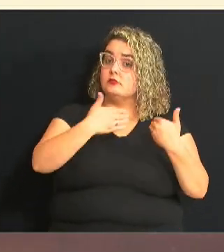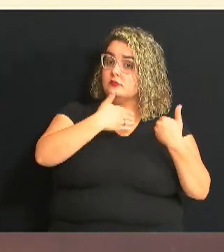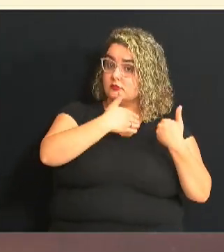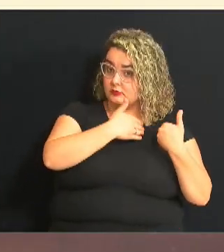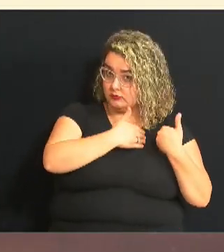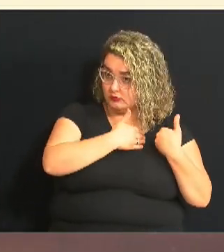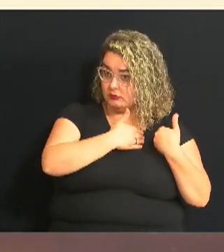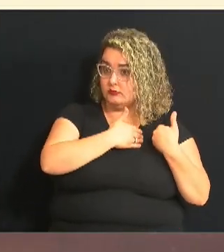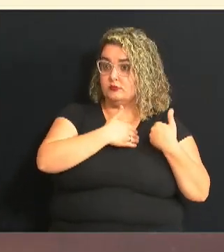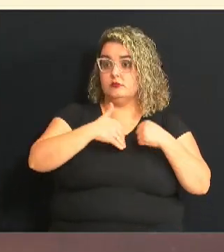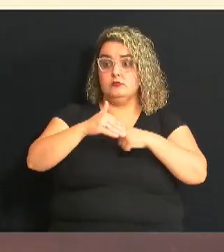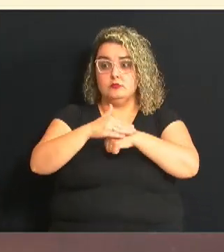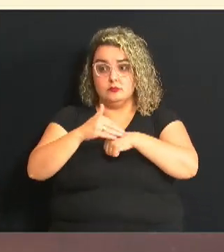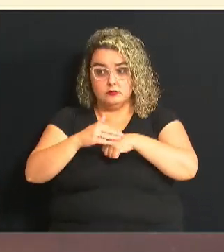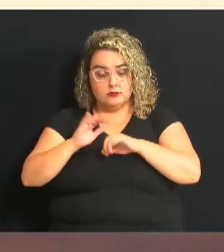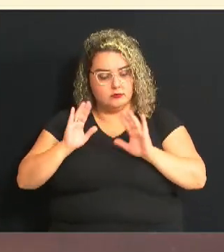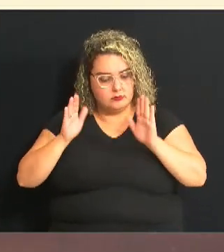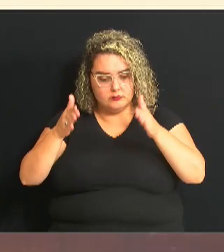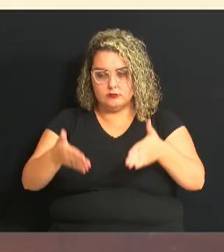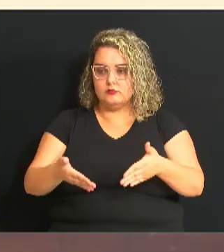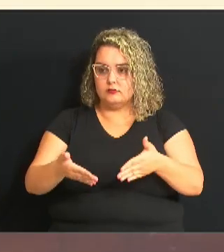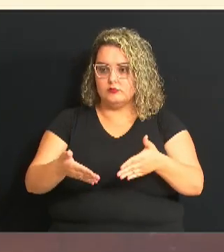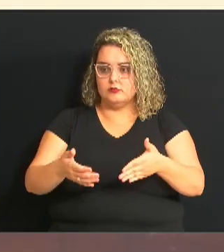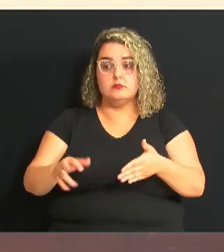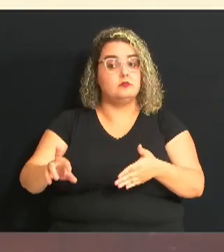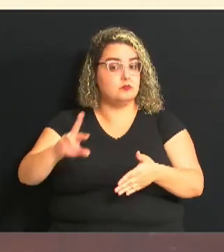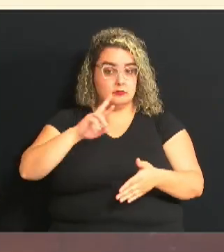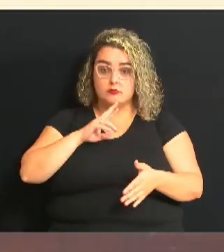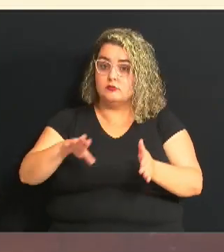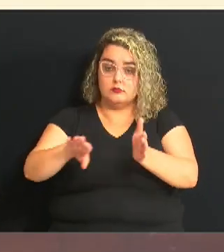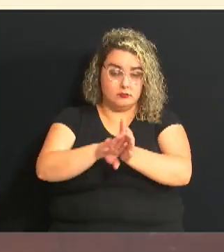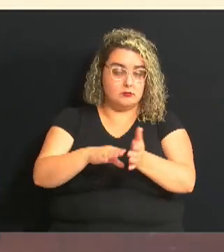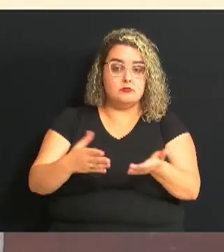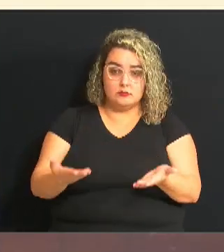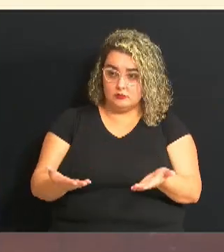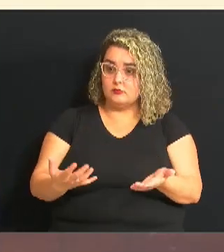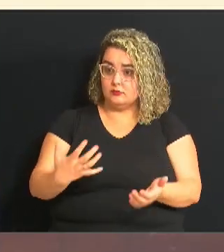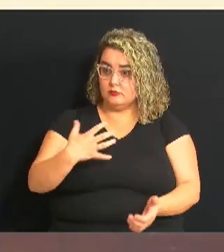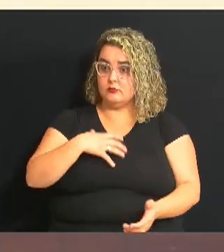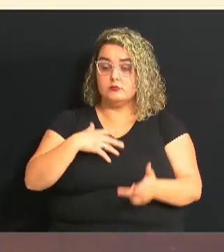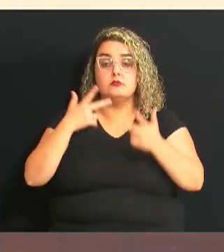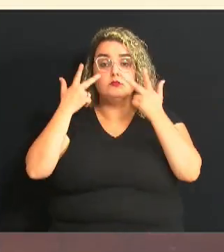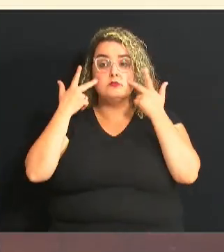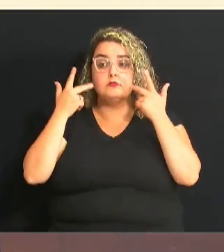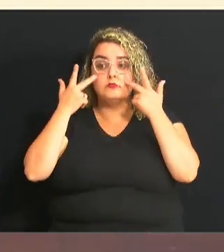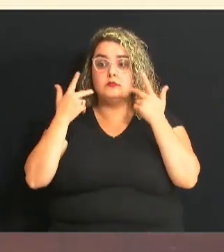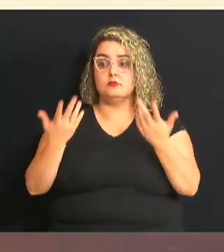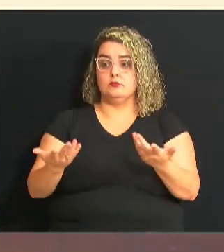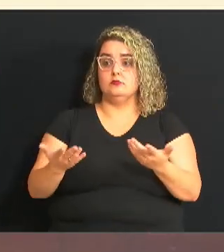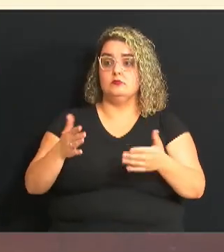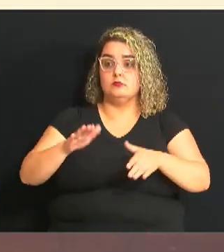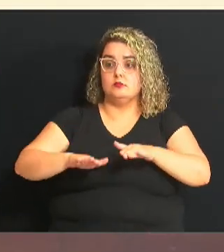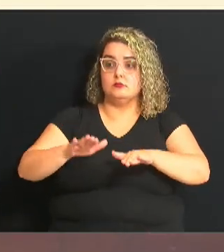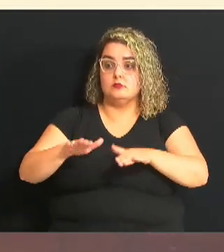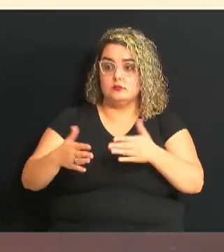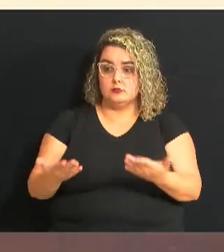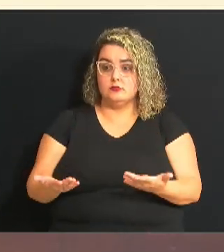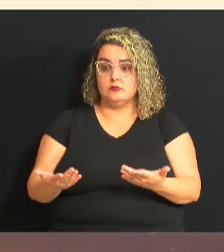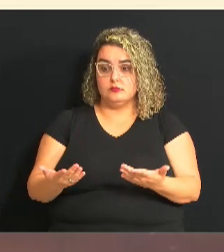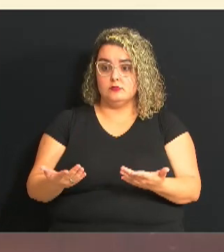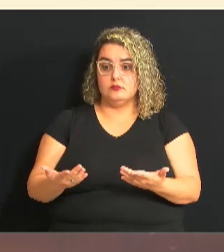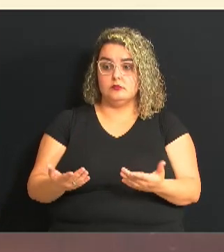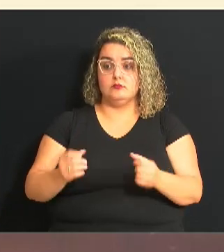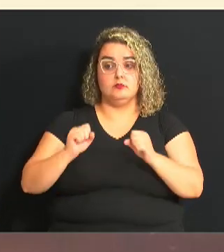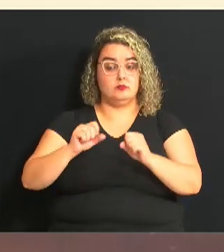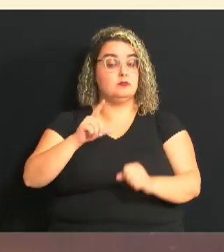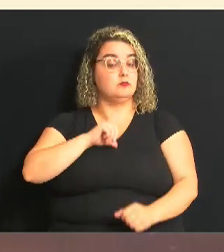responsabilidade, carinho e dedicação, e o retorno ele virá de uma forma muito natural. Então, muitas vezes, você poder